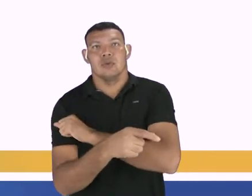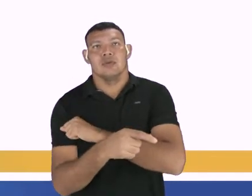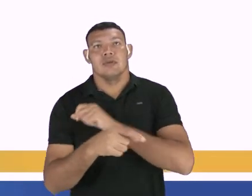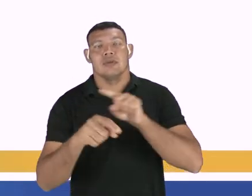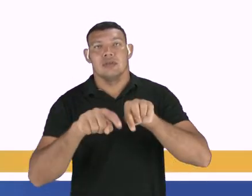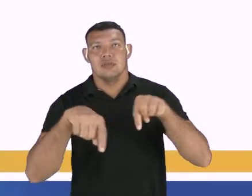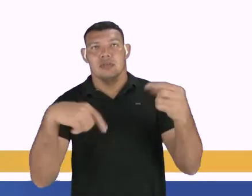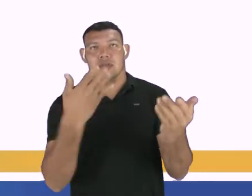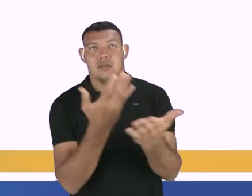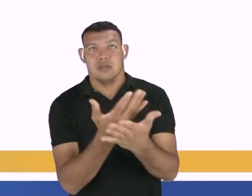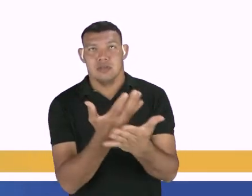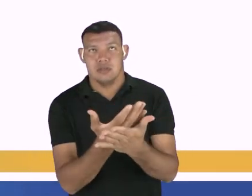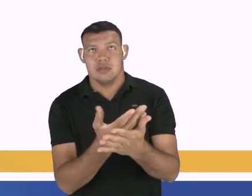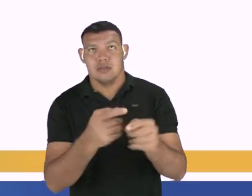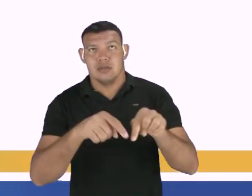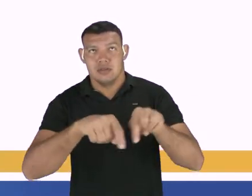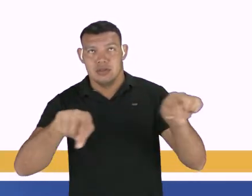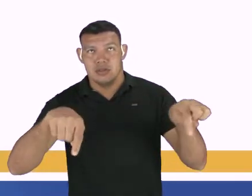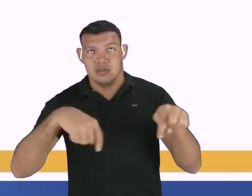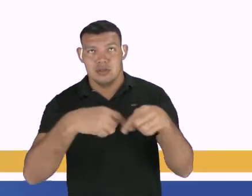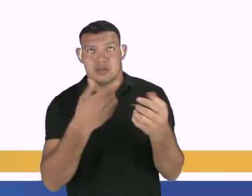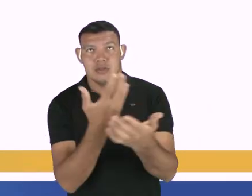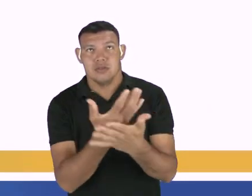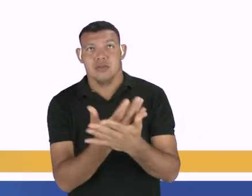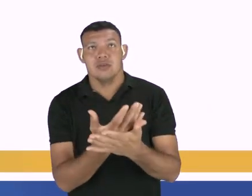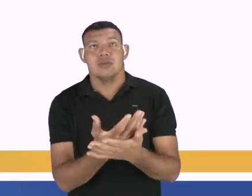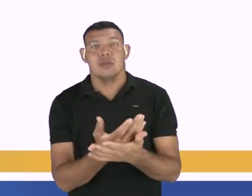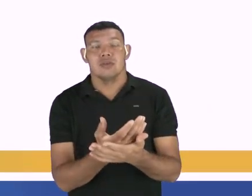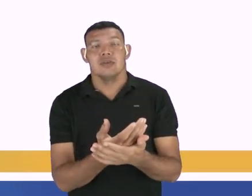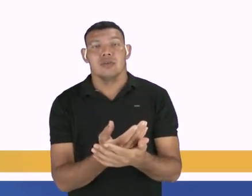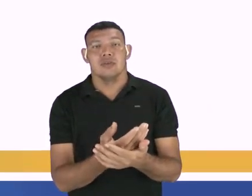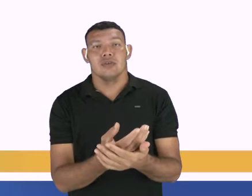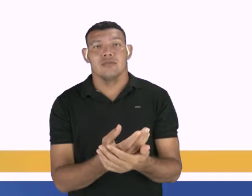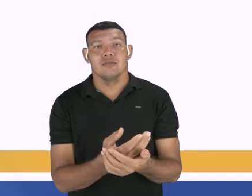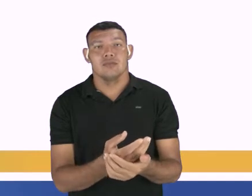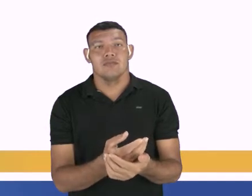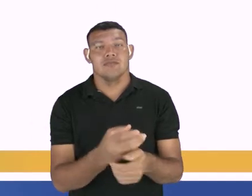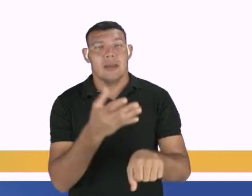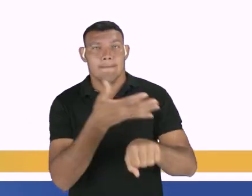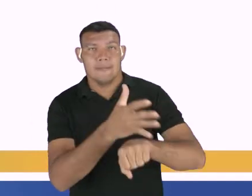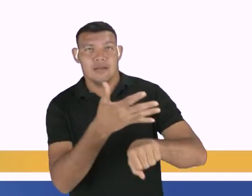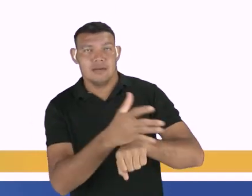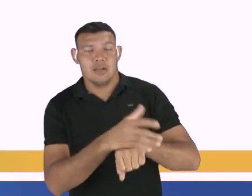jogaram basquete. Eu quero saber qual a fração que representa que jogaram basquete.